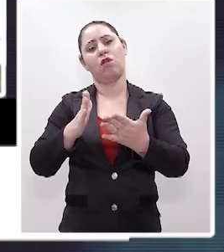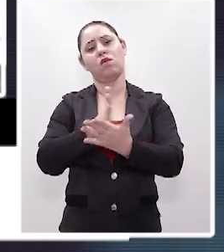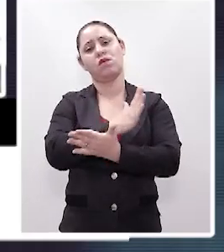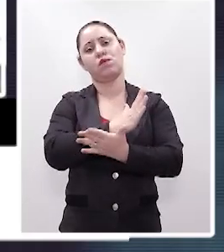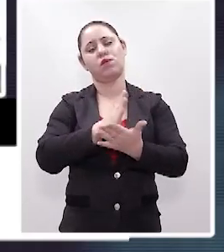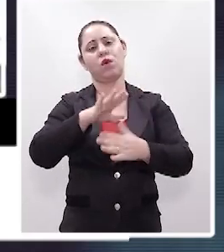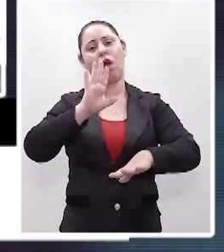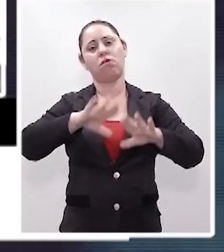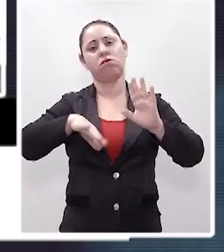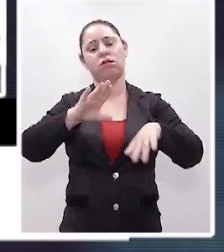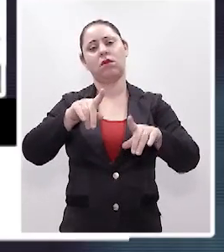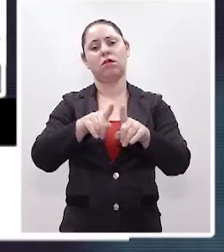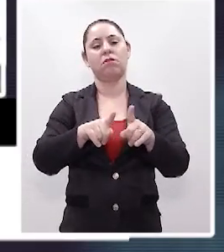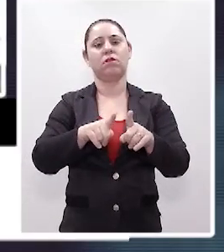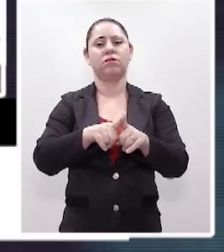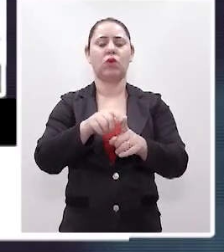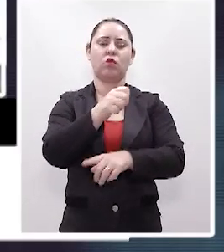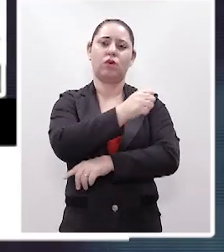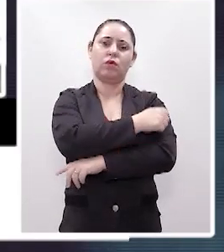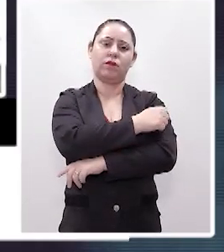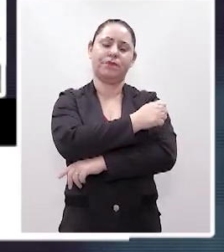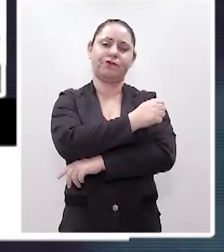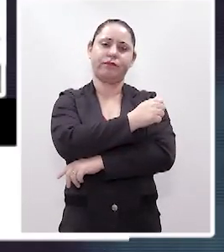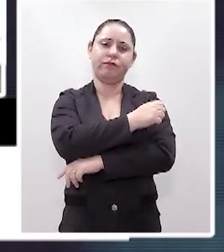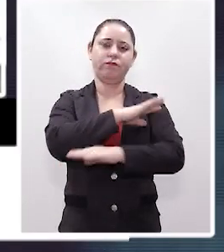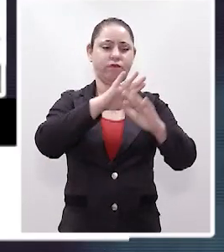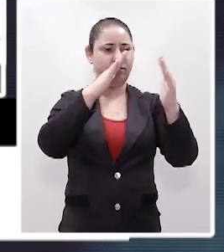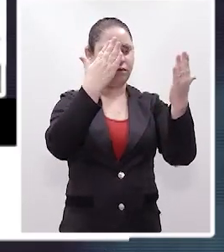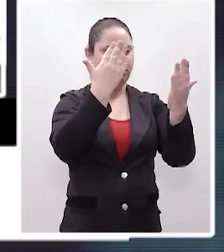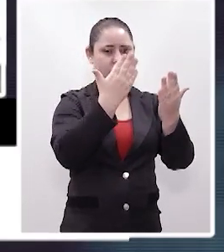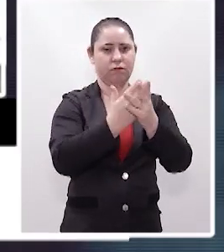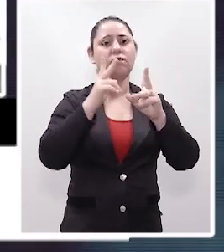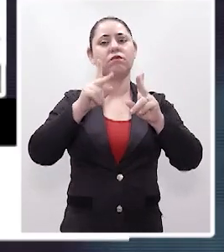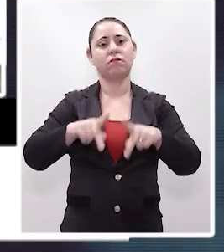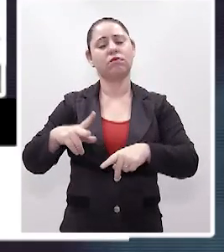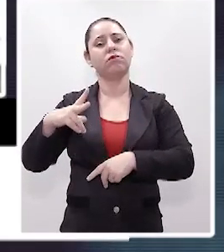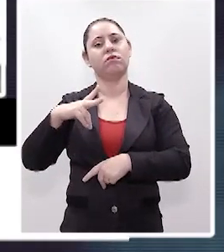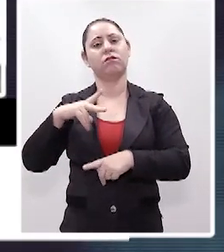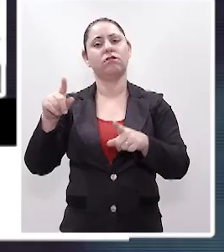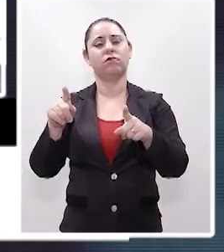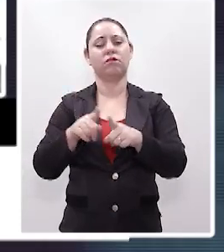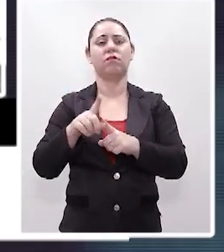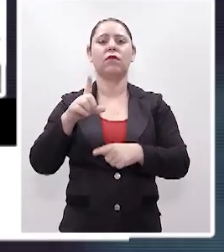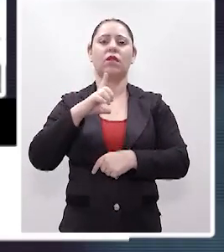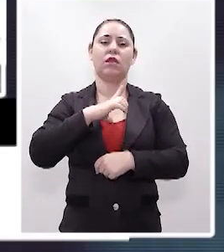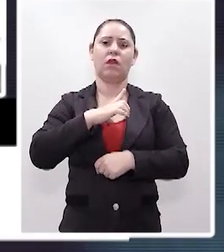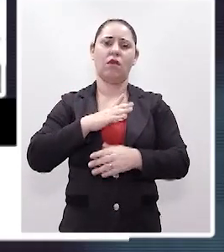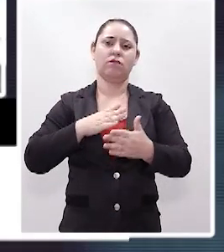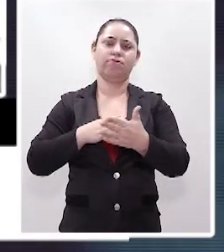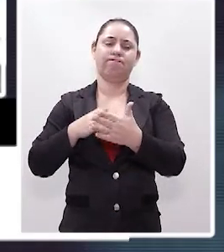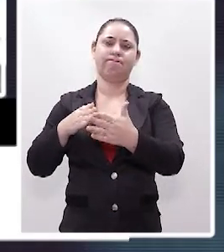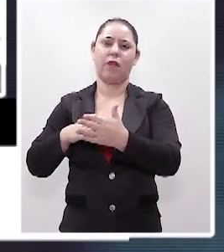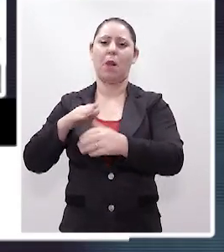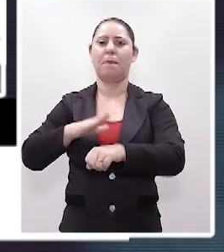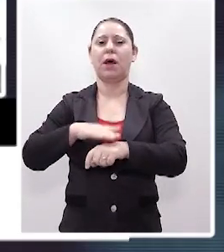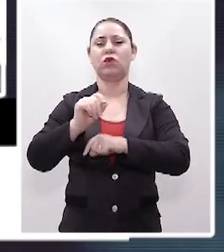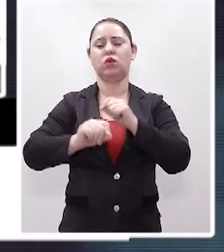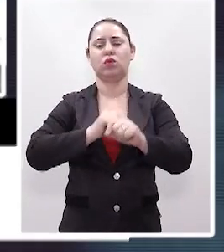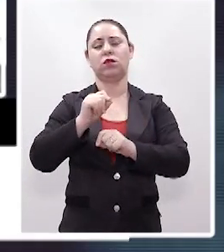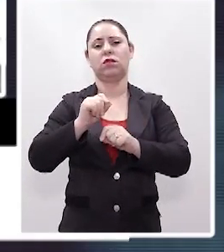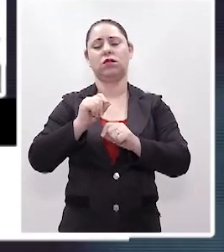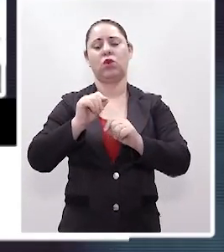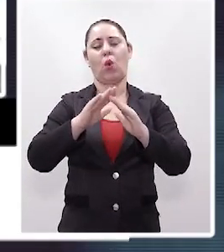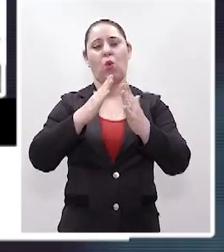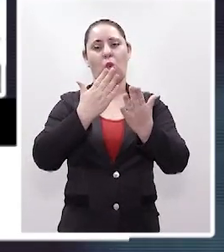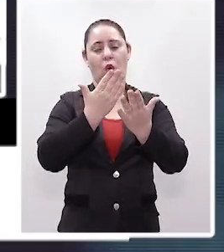desafios. Os estudantes também, tanto das escolas públicas quanto privadas, tiveram esses desafios, até um pouco mais das